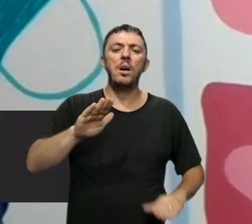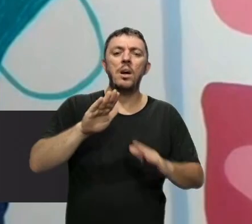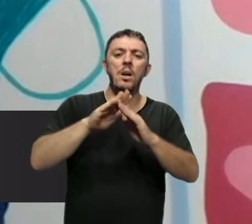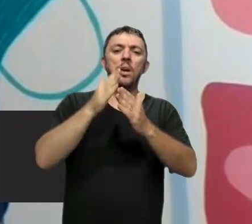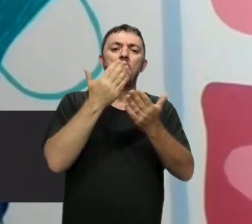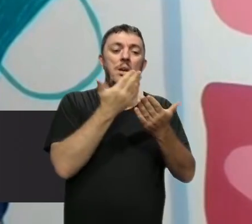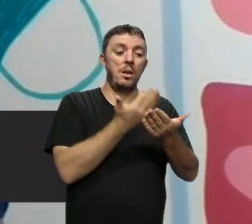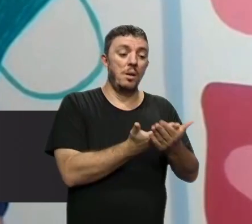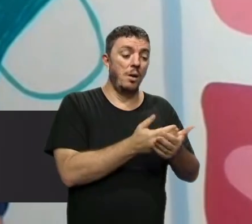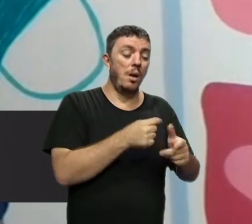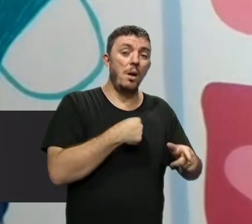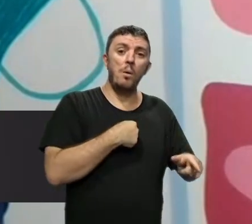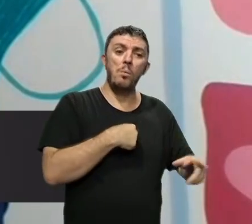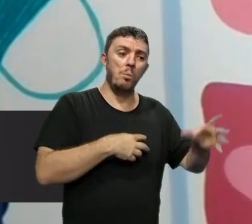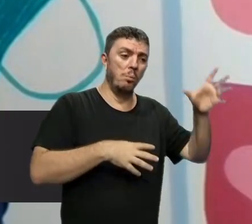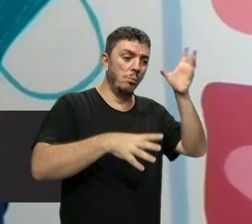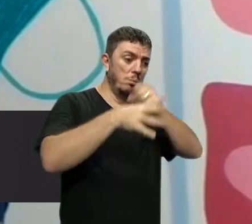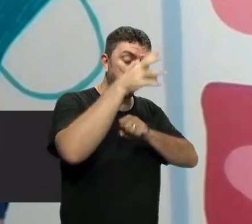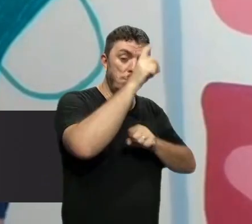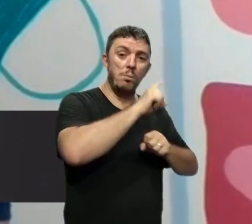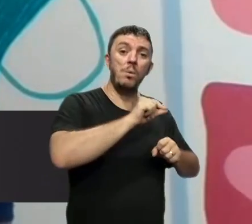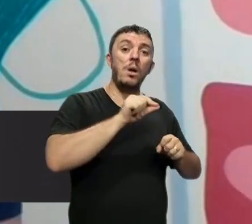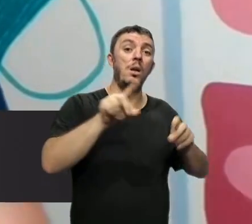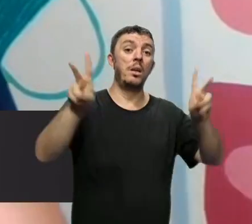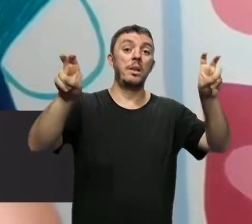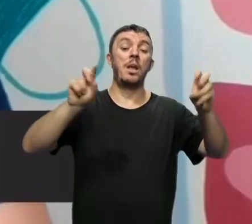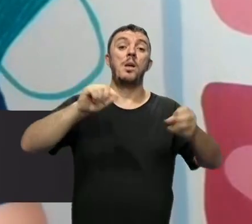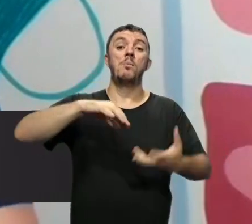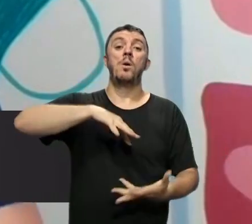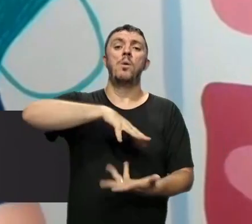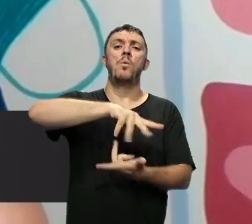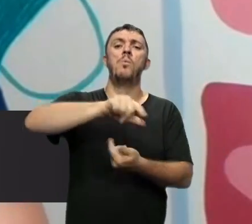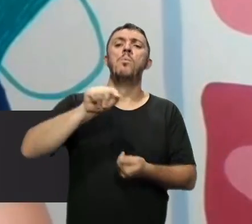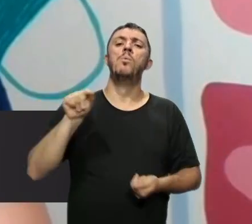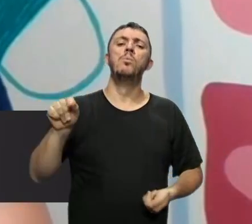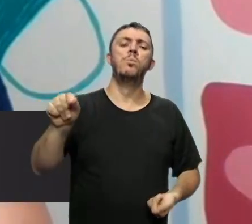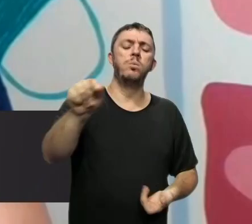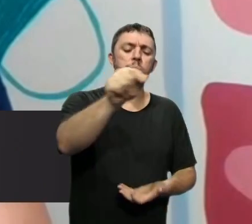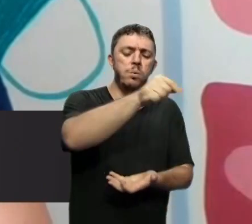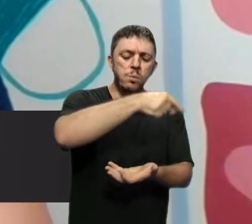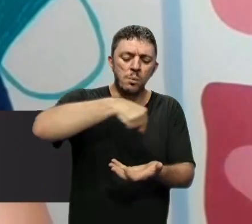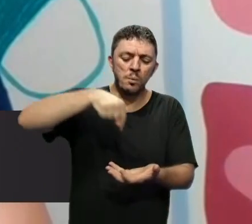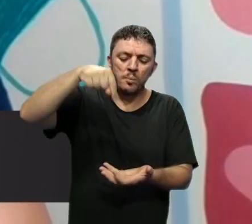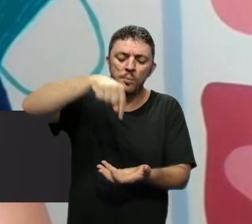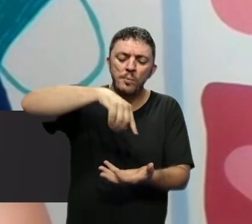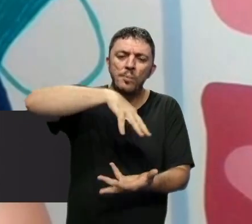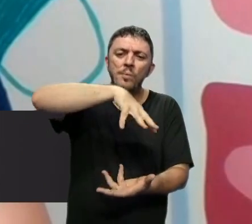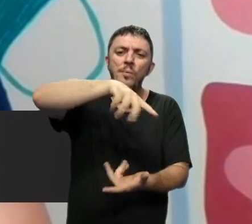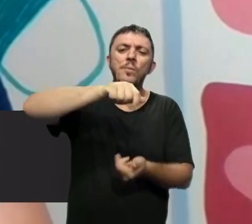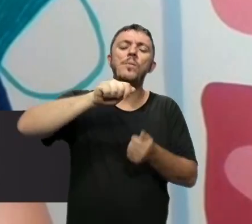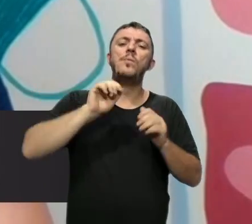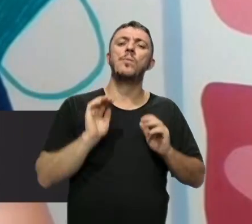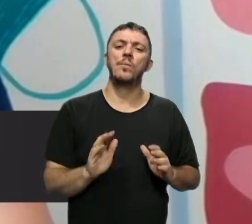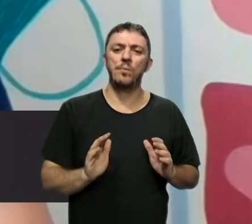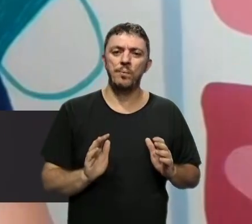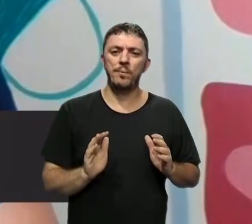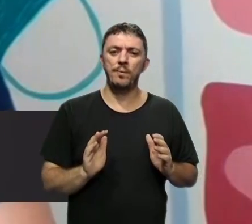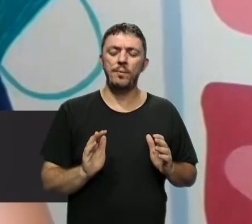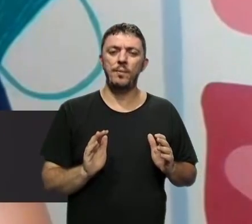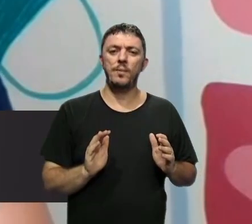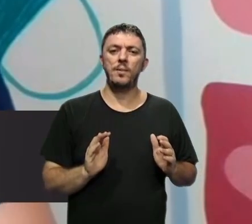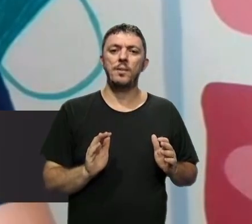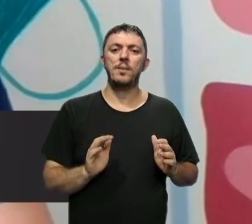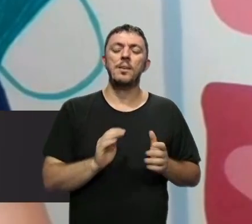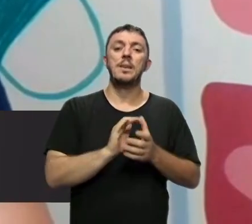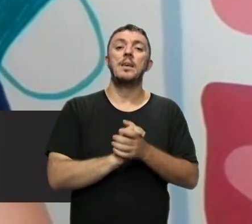aprende sobre o mundo. E para mim, não existe outra possibilidade senão fazer isso